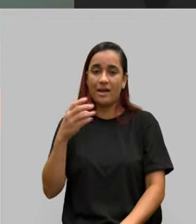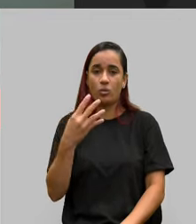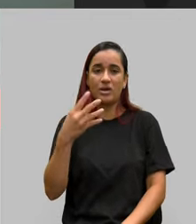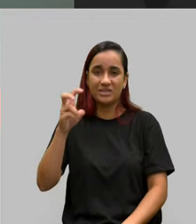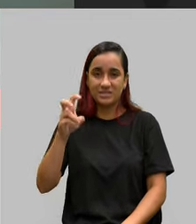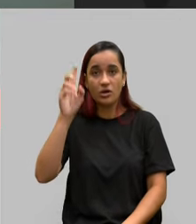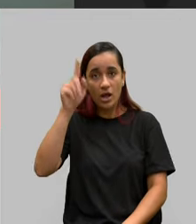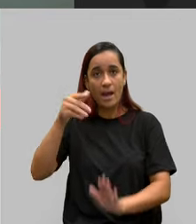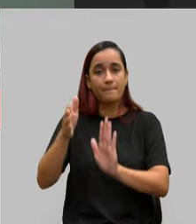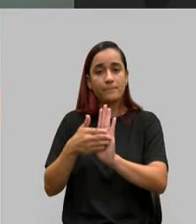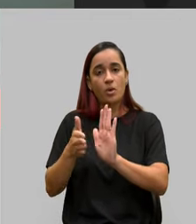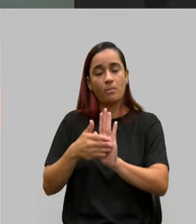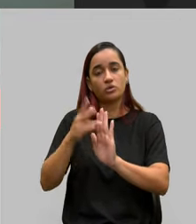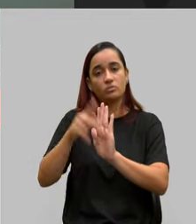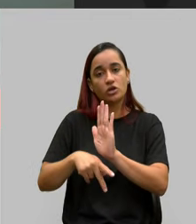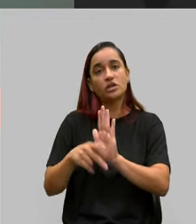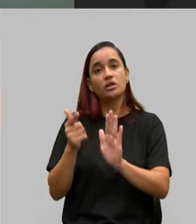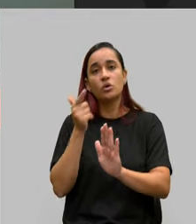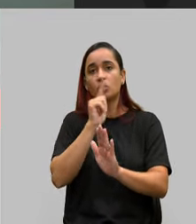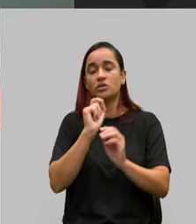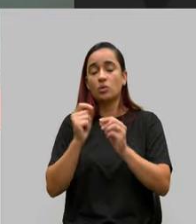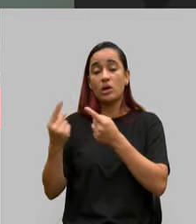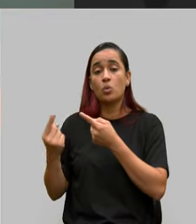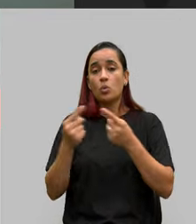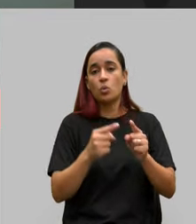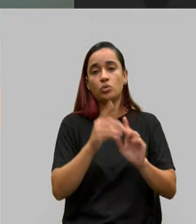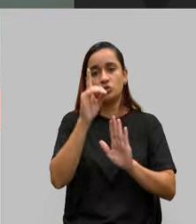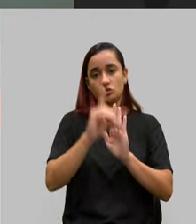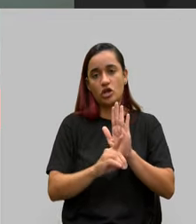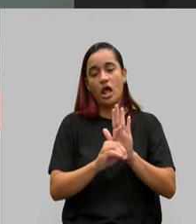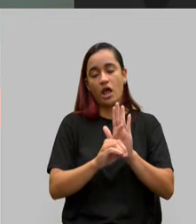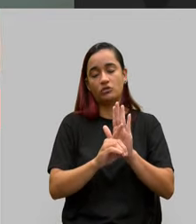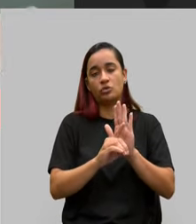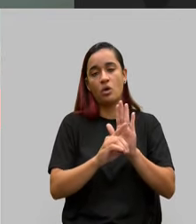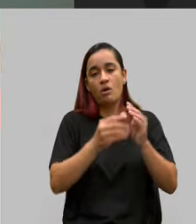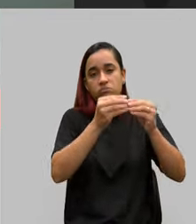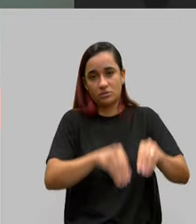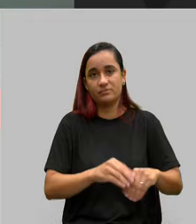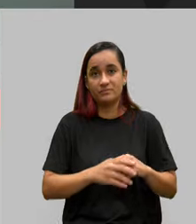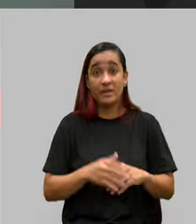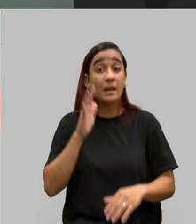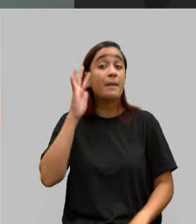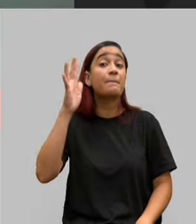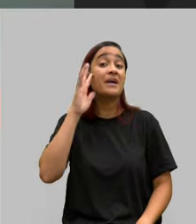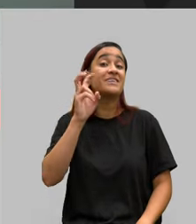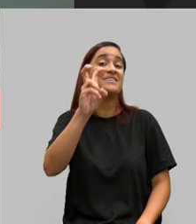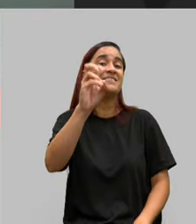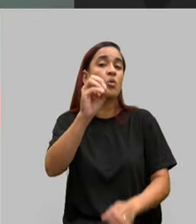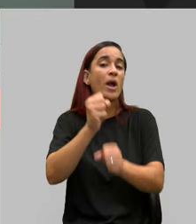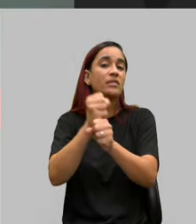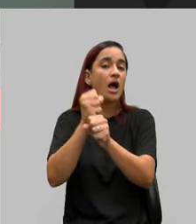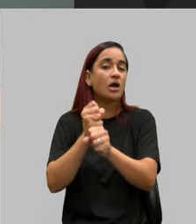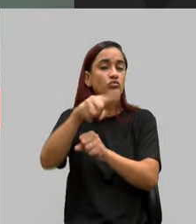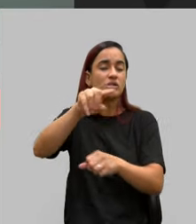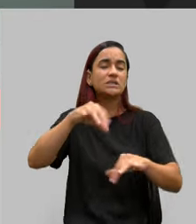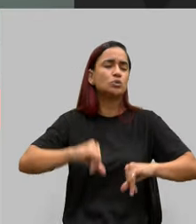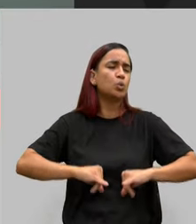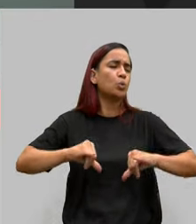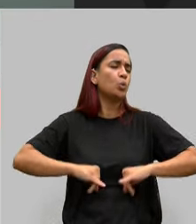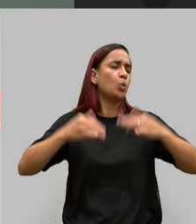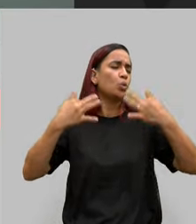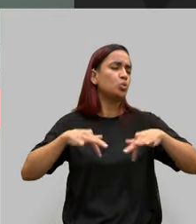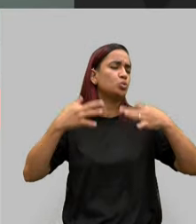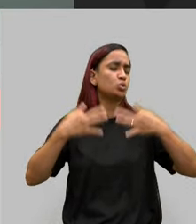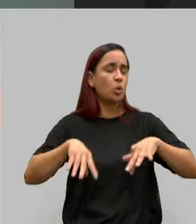violenta que fere os direitos de cada indivíduo imagina passar 50 anos da vida sentindo dor que